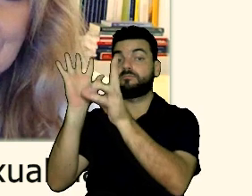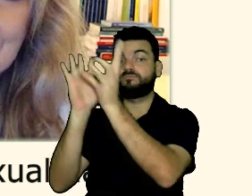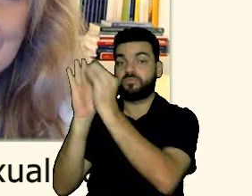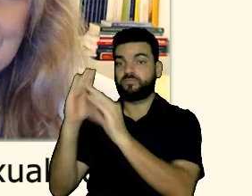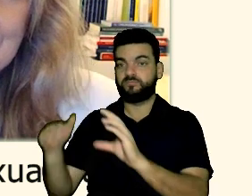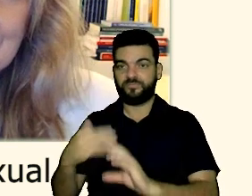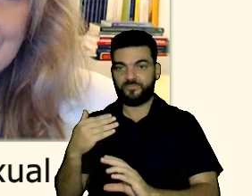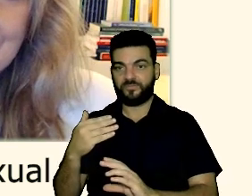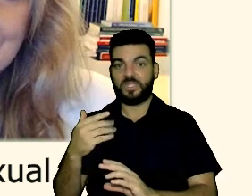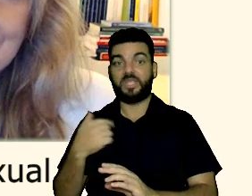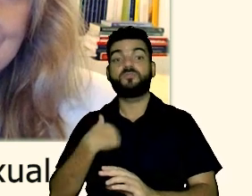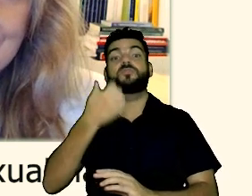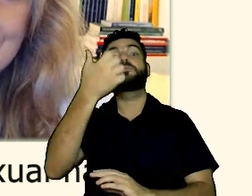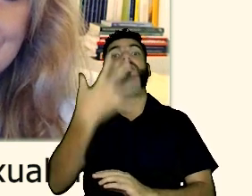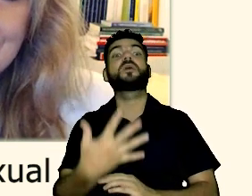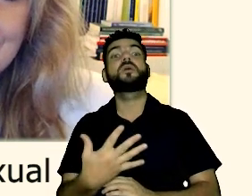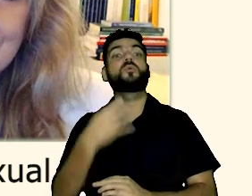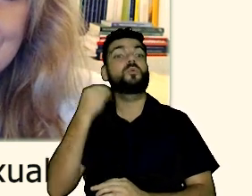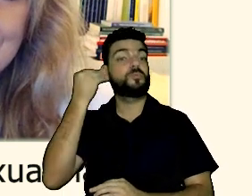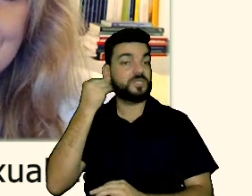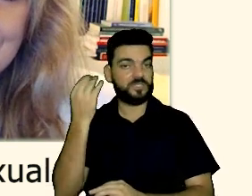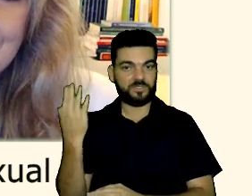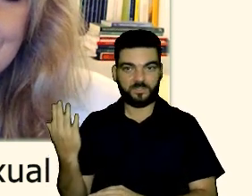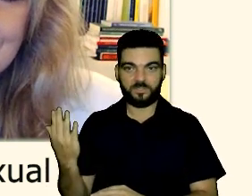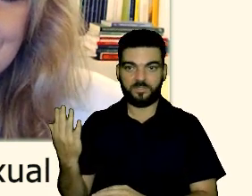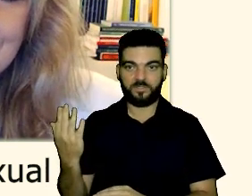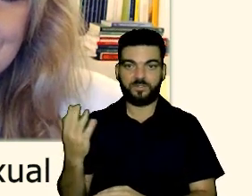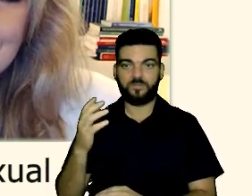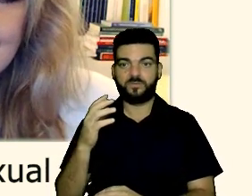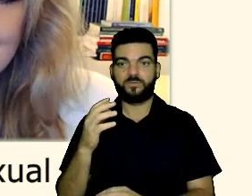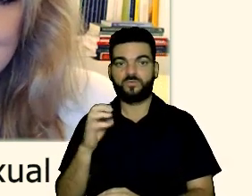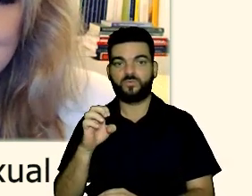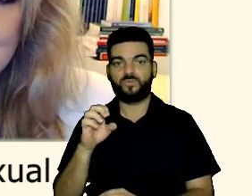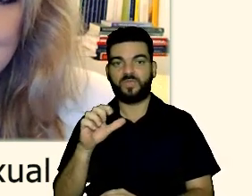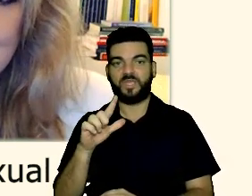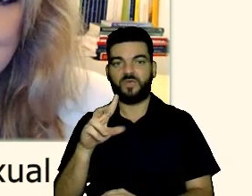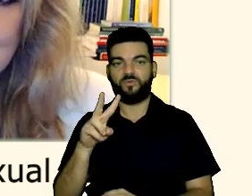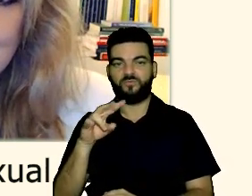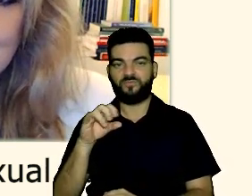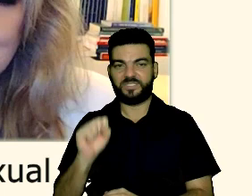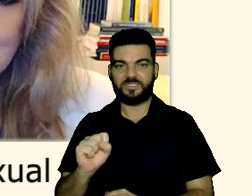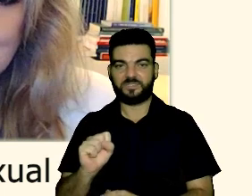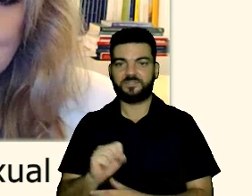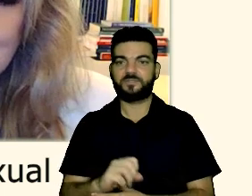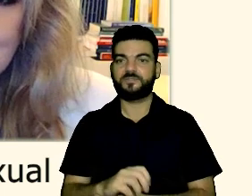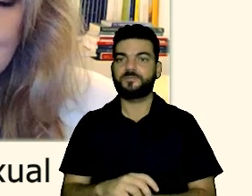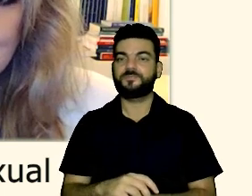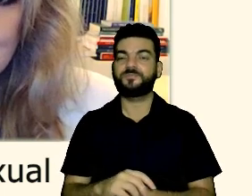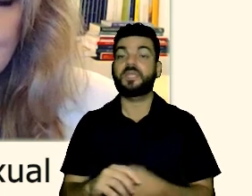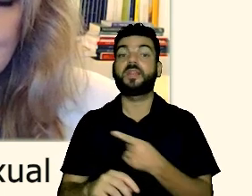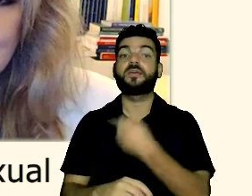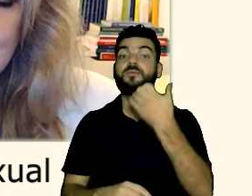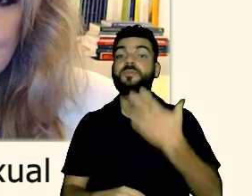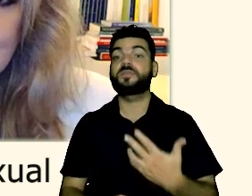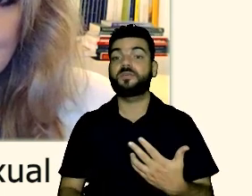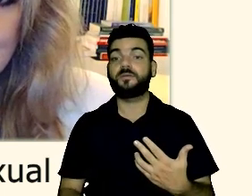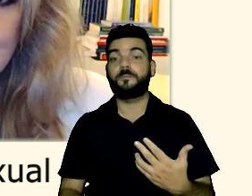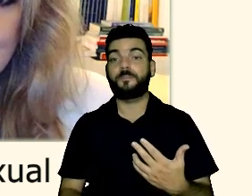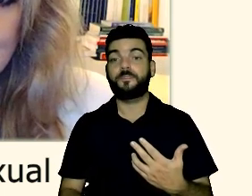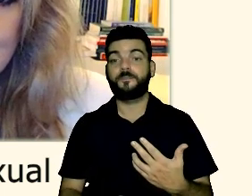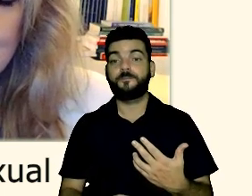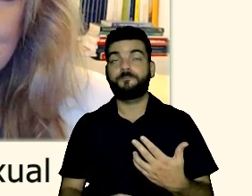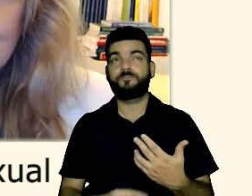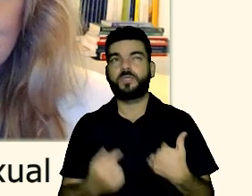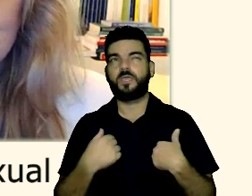esperando perguntas para passar agora aos nossos palestrantes, e enquanto eu não recebo nenhuma, primeiro eu vou trazer aqui um